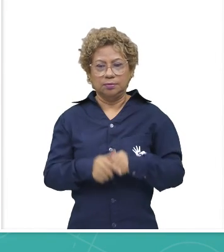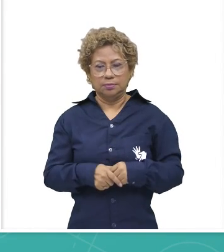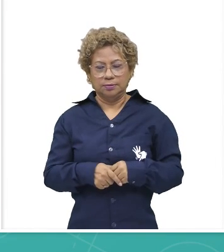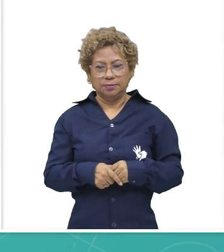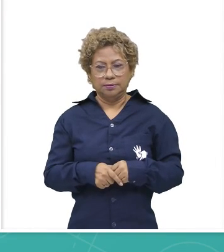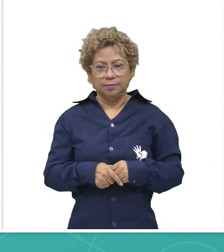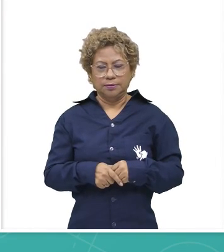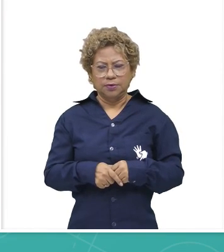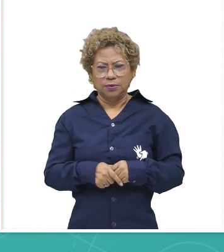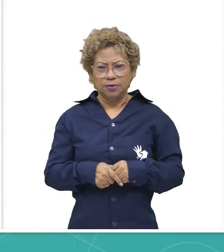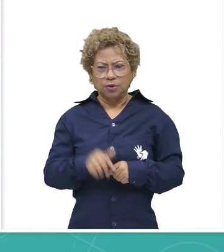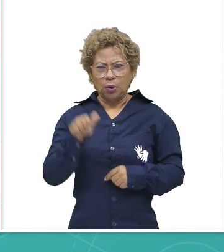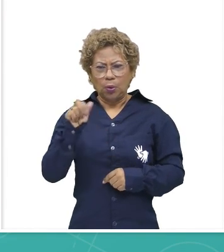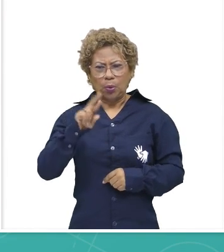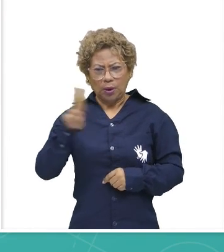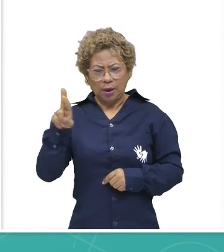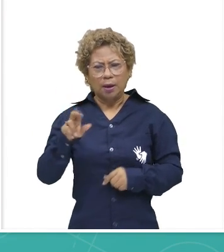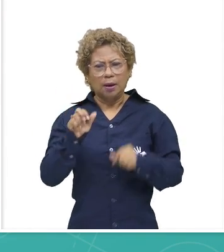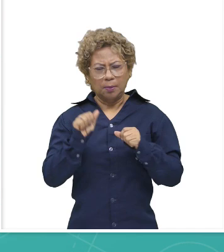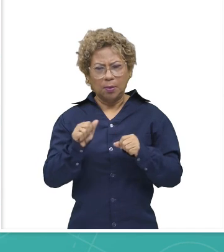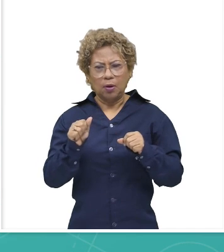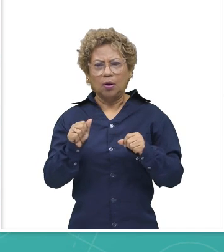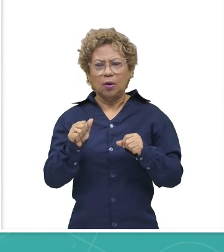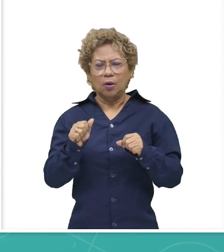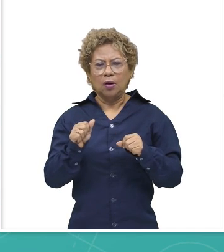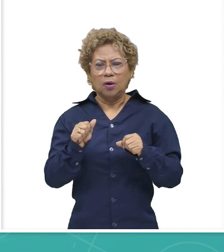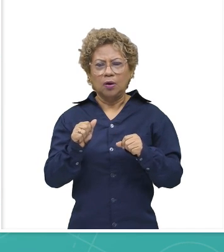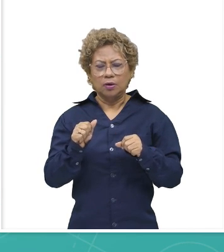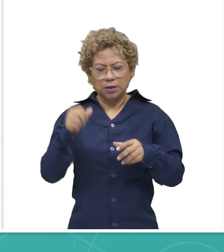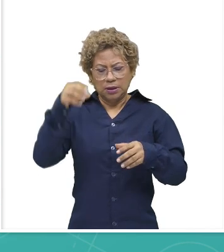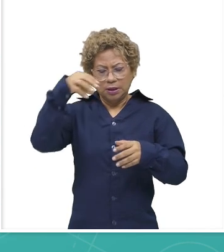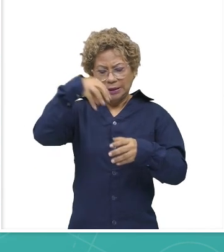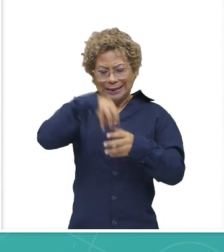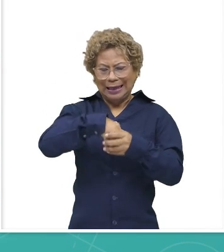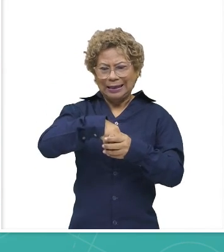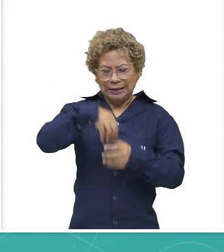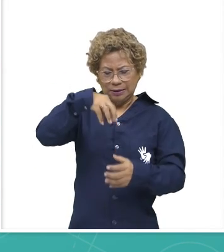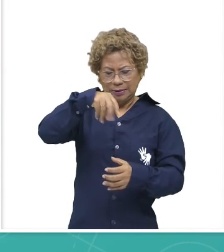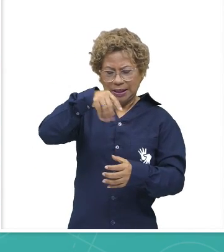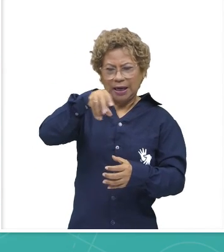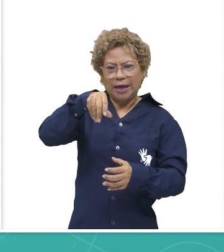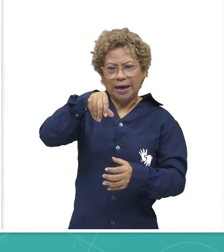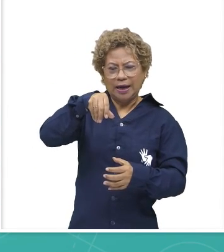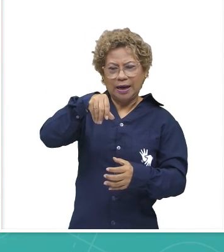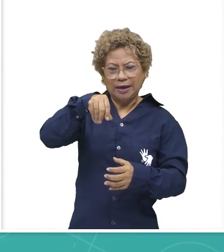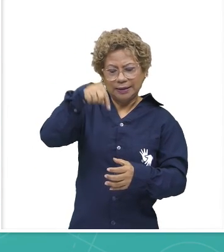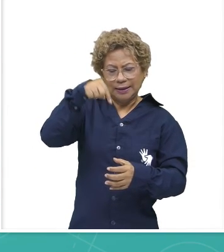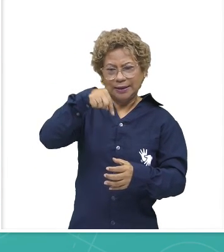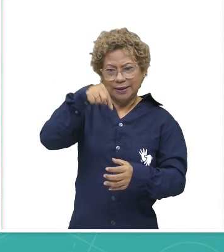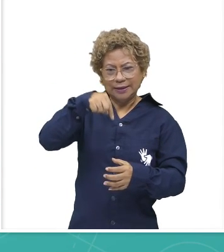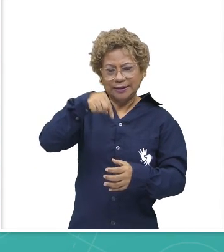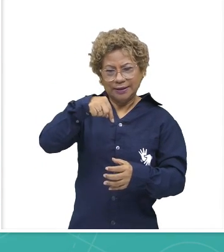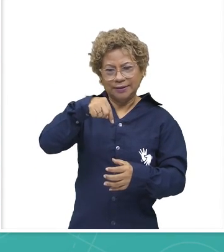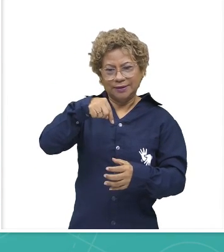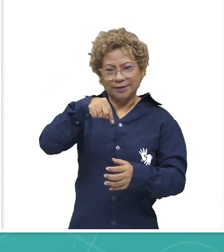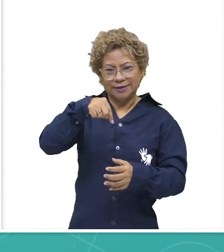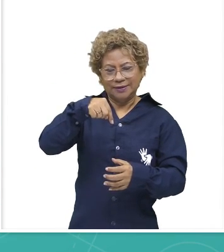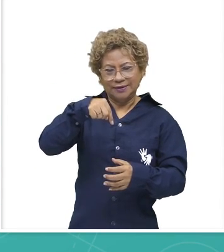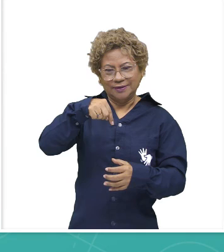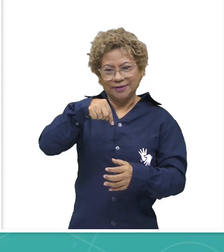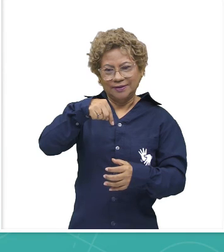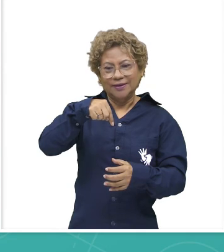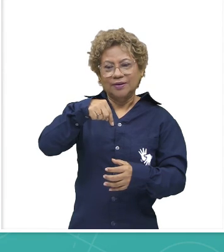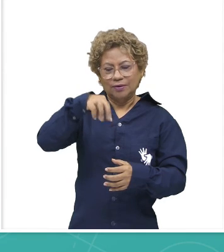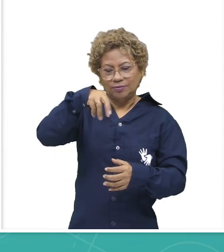então, diminuir o seu volume dentro de um recipiente, caracterizando a propriedade do ar